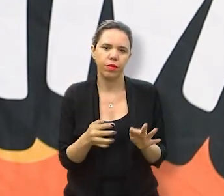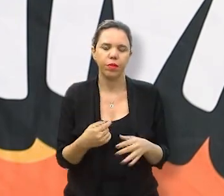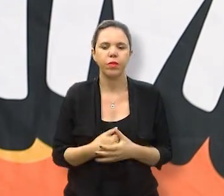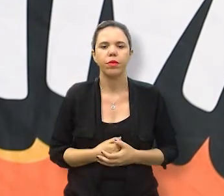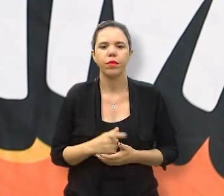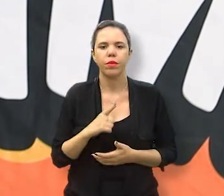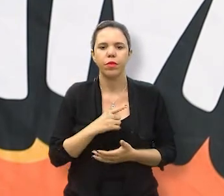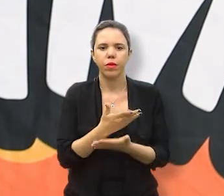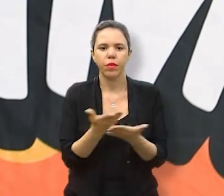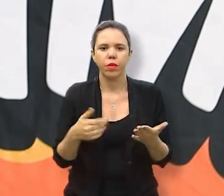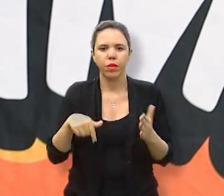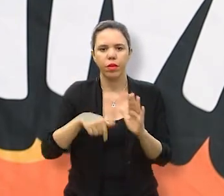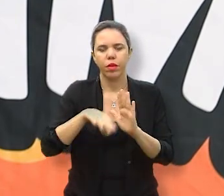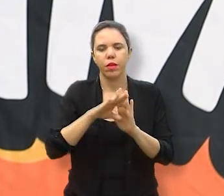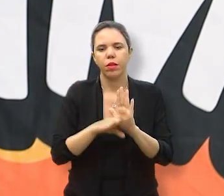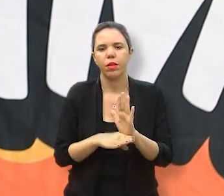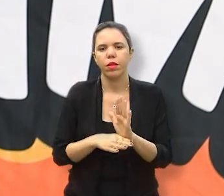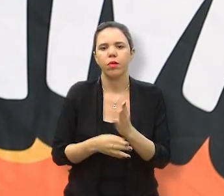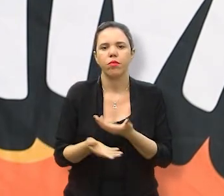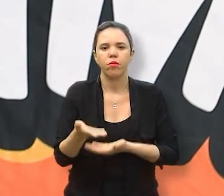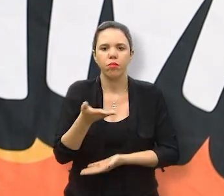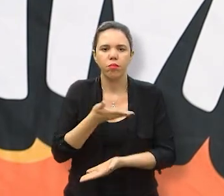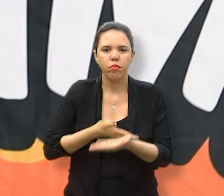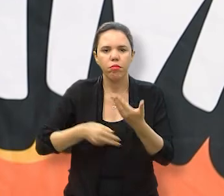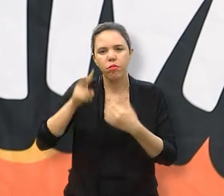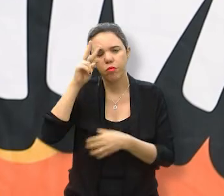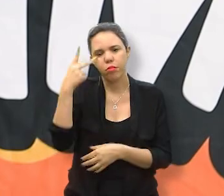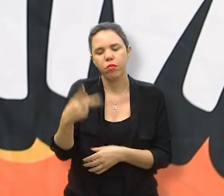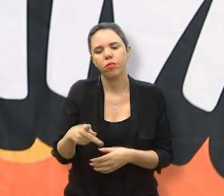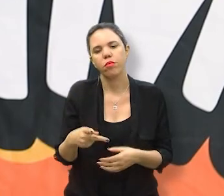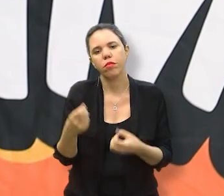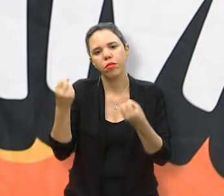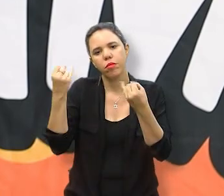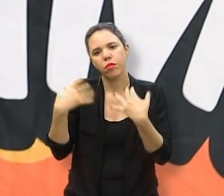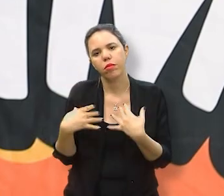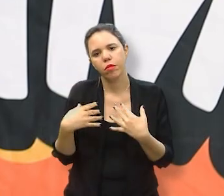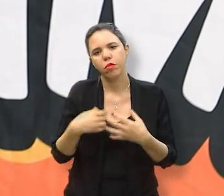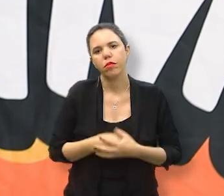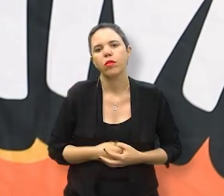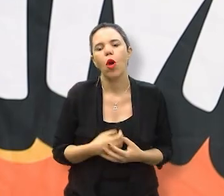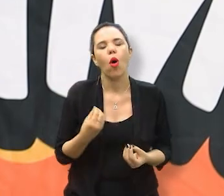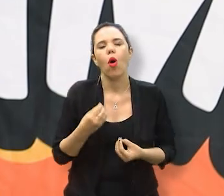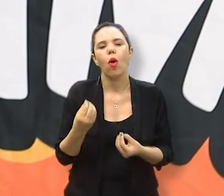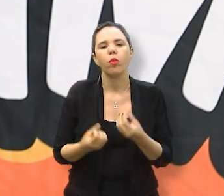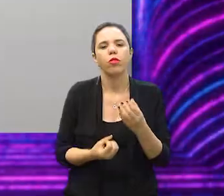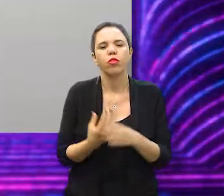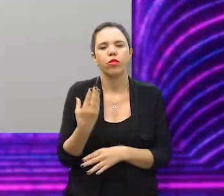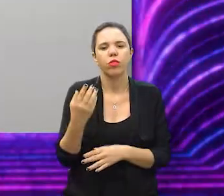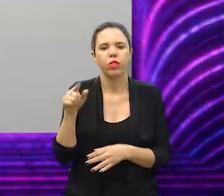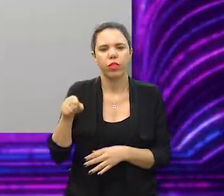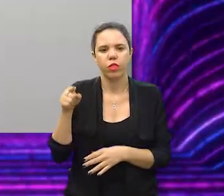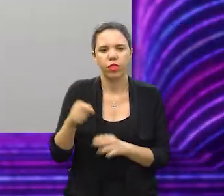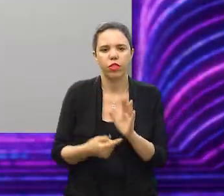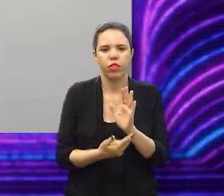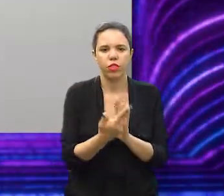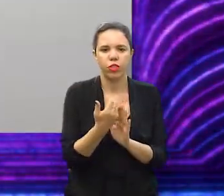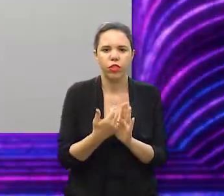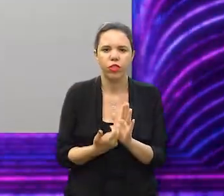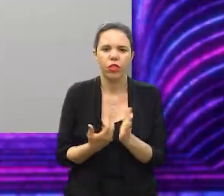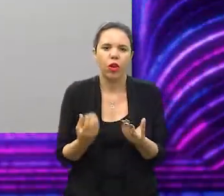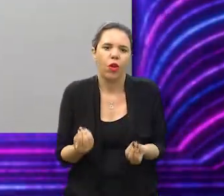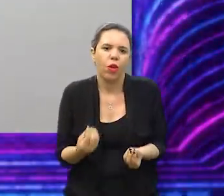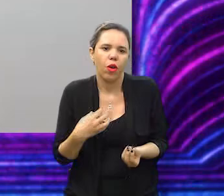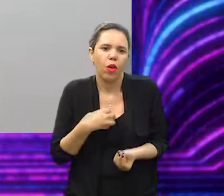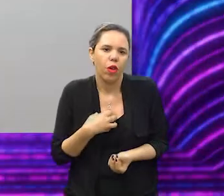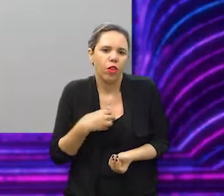ter você aqui no programa para compartilhar a sua história. Então conta pra gente, né? Como é que surgiu o Kimbar? Poxa, é